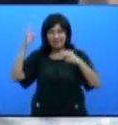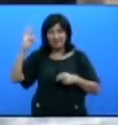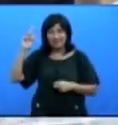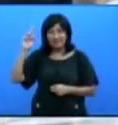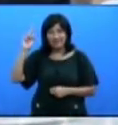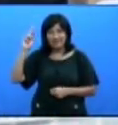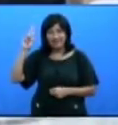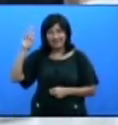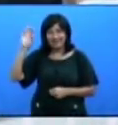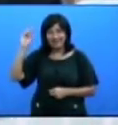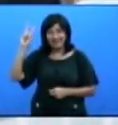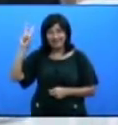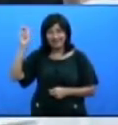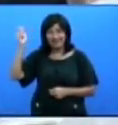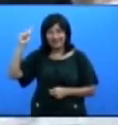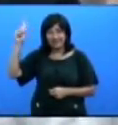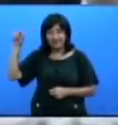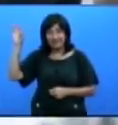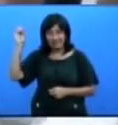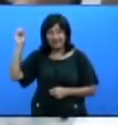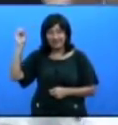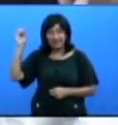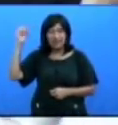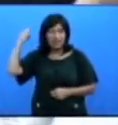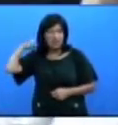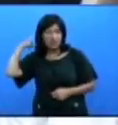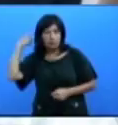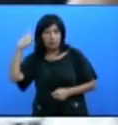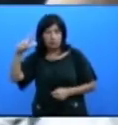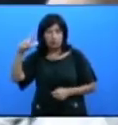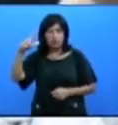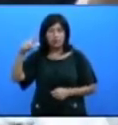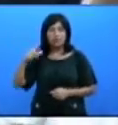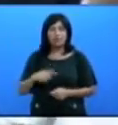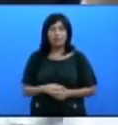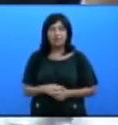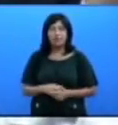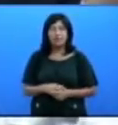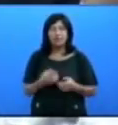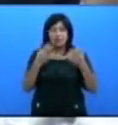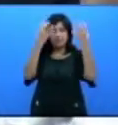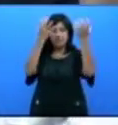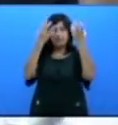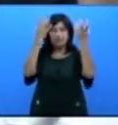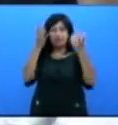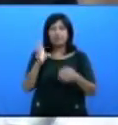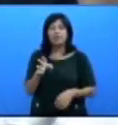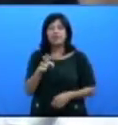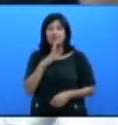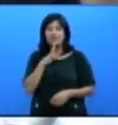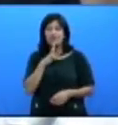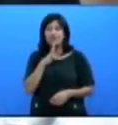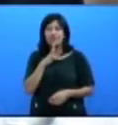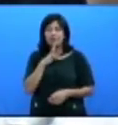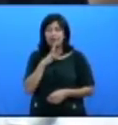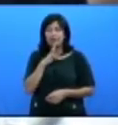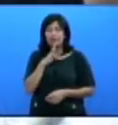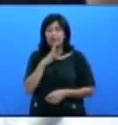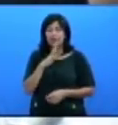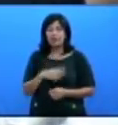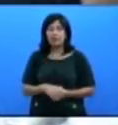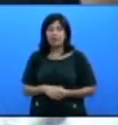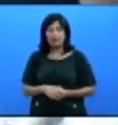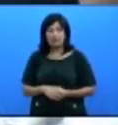conquista, e que deste nosso ato seja dada ciência, homenageado por intermédio de nosso